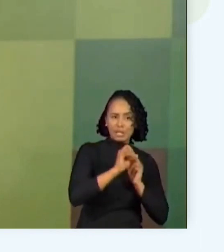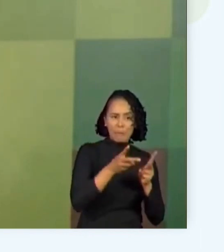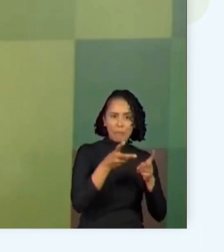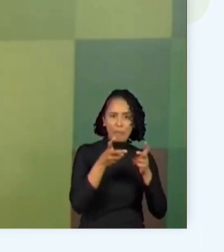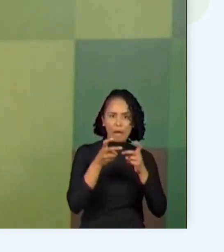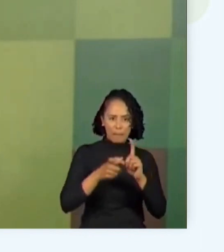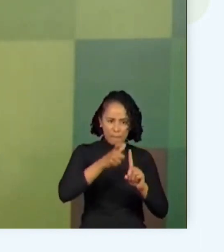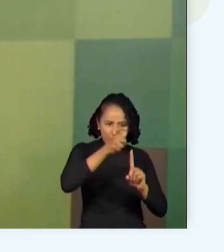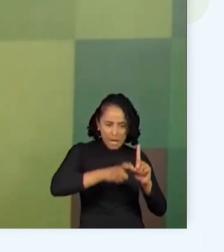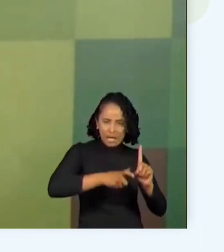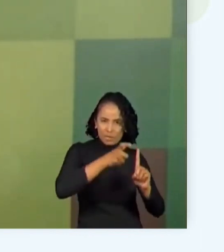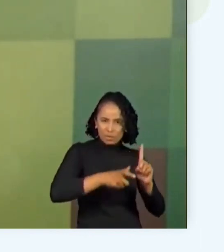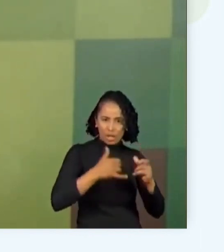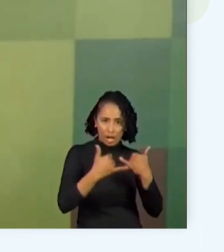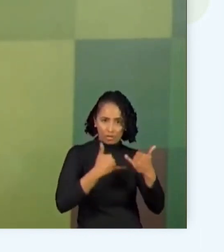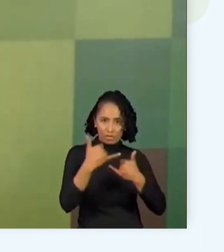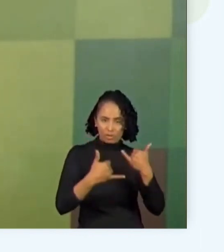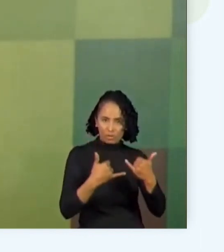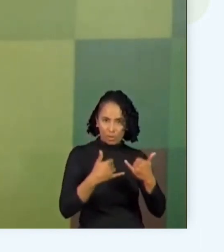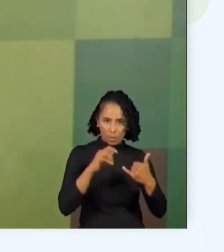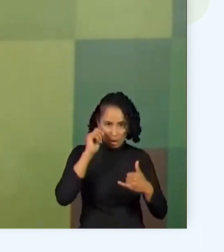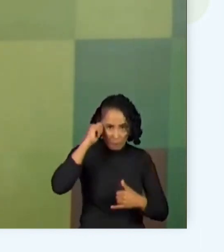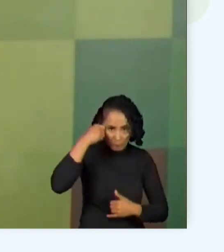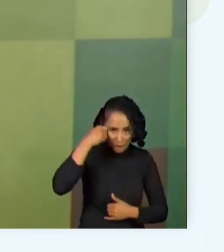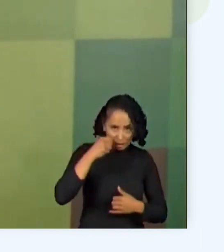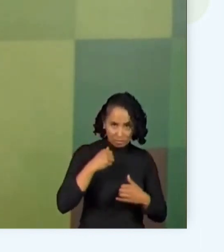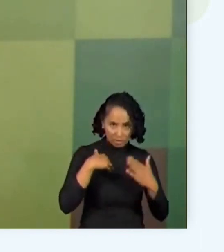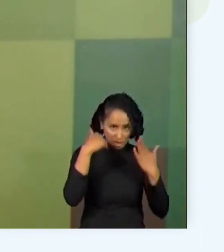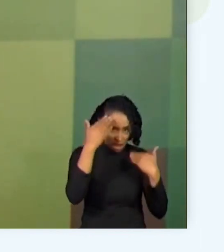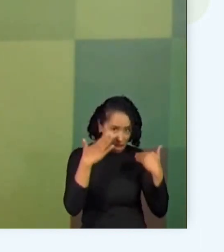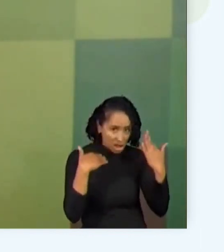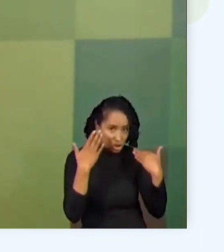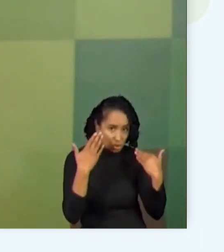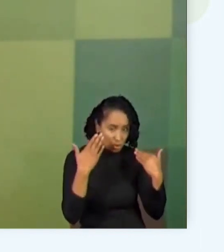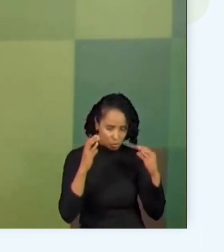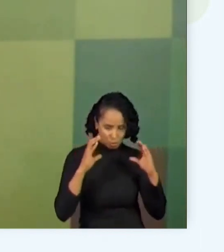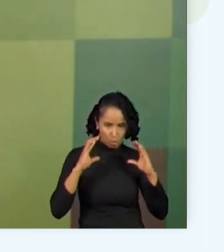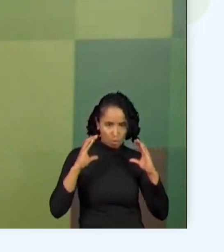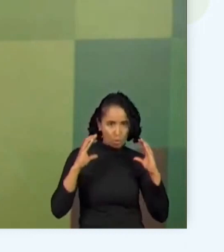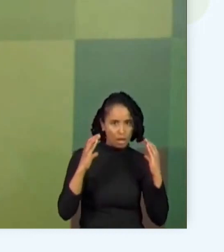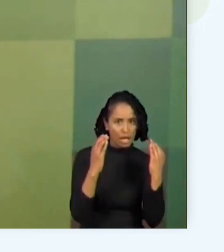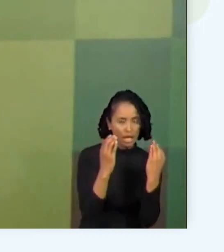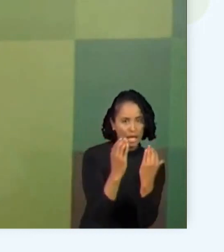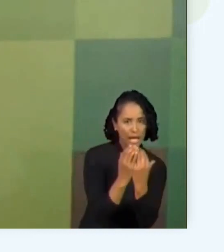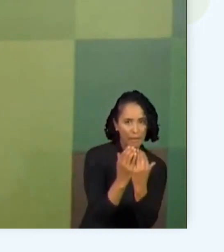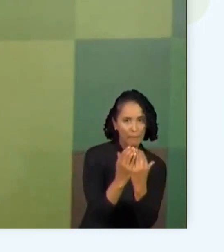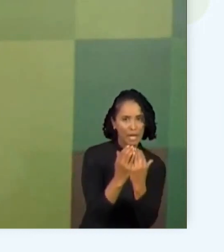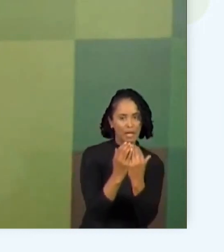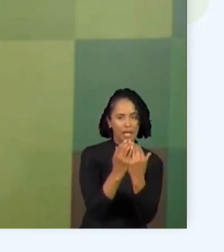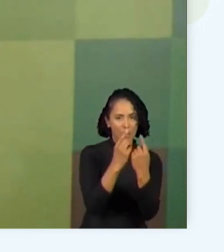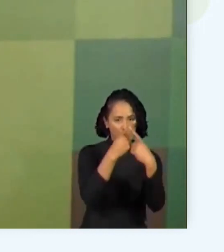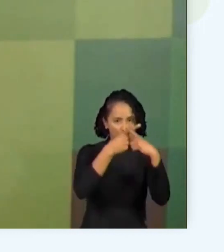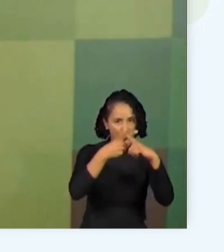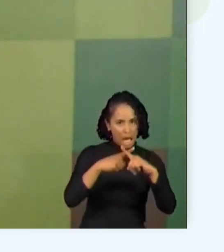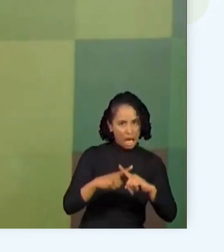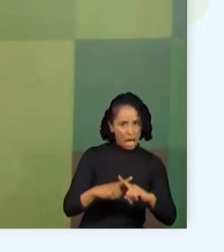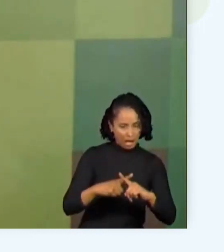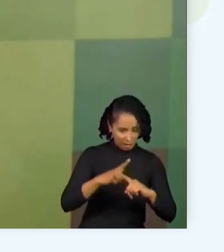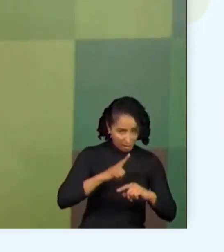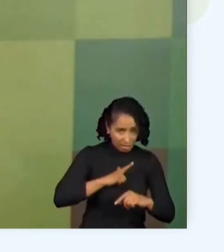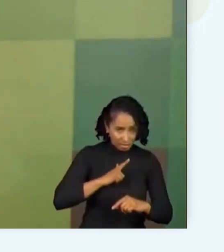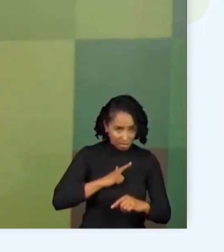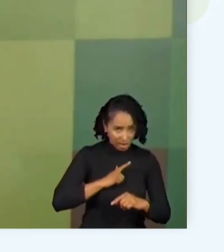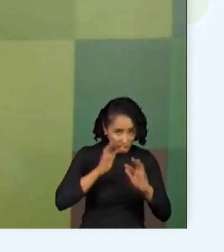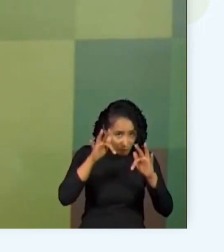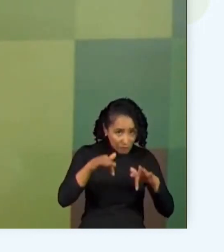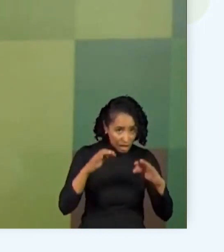são protagonistas dos jogos? Quantas equipes de LoL, que é League of Legends, você vê disputando uma final